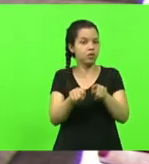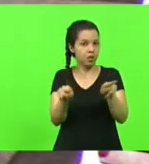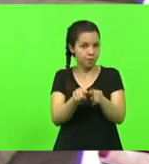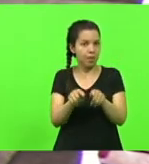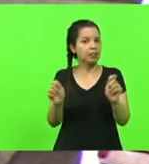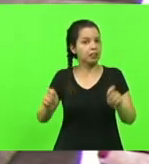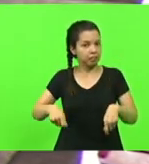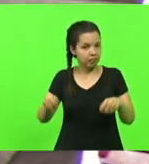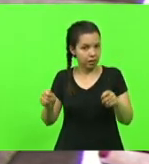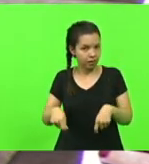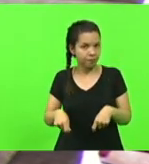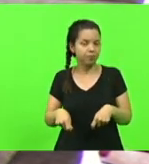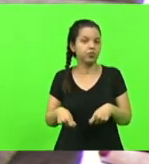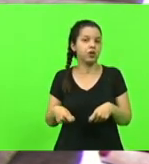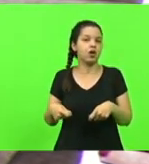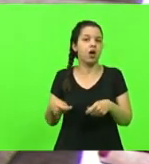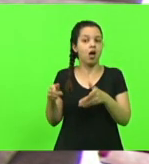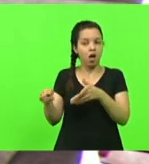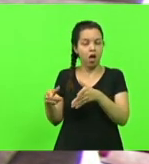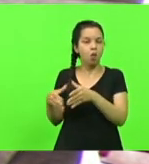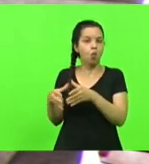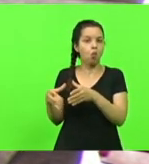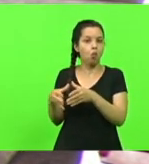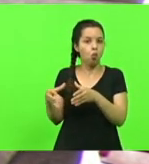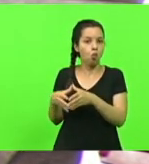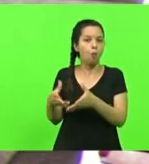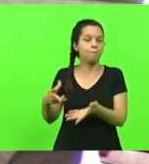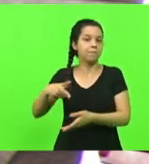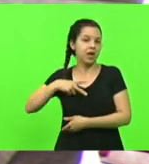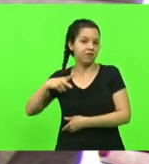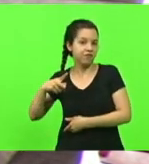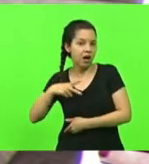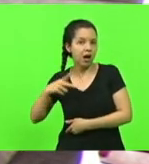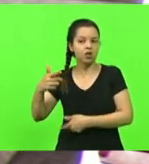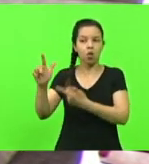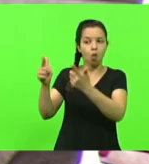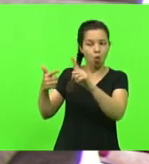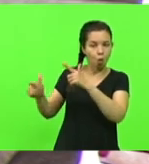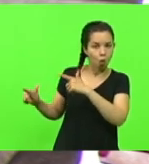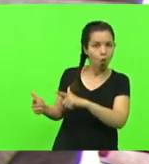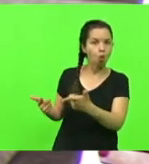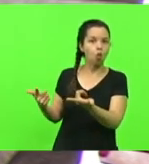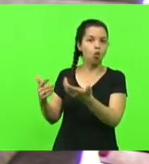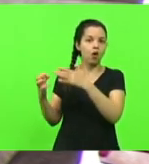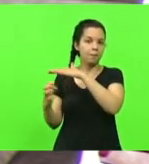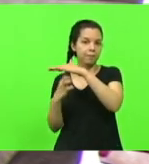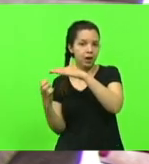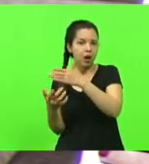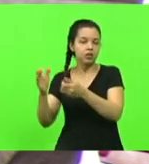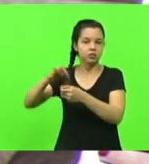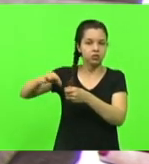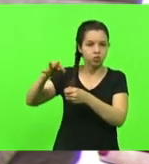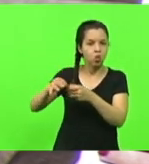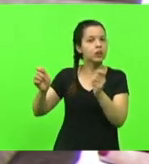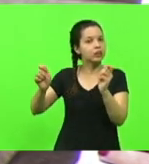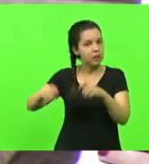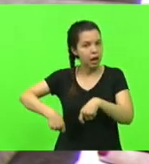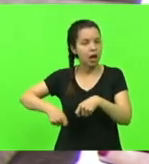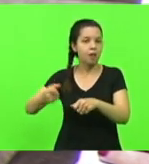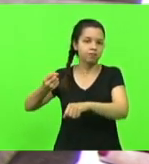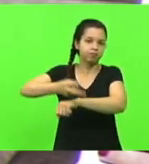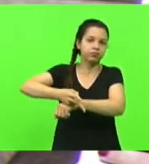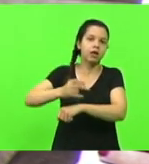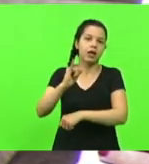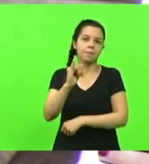possibilidade da iniciativa privada, outros órgãos e instituições também poderem aderir a esse prévio. Então, é isso que